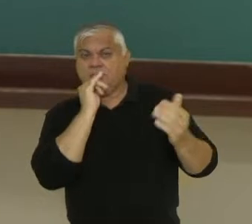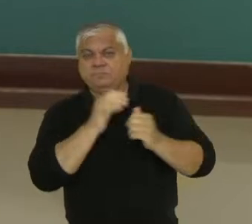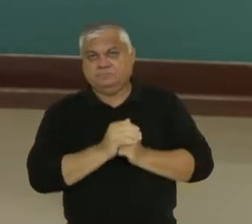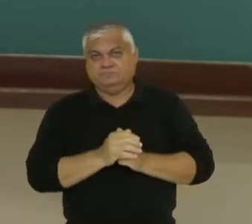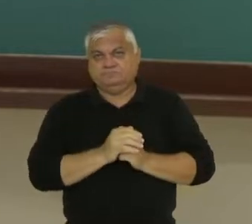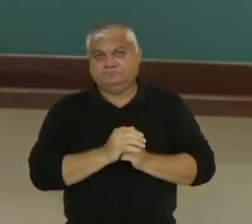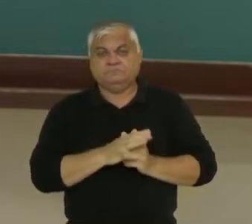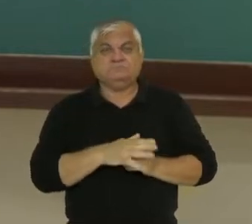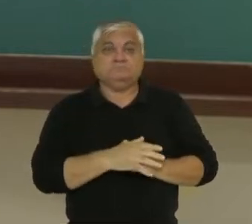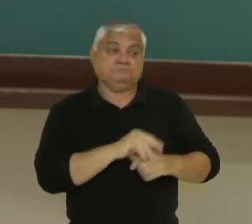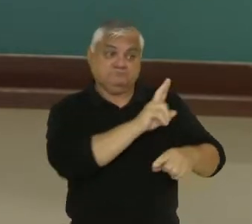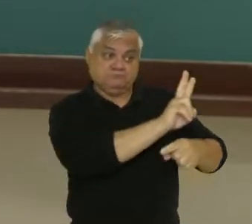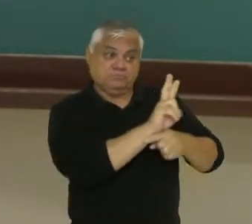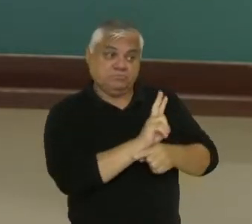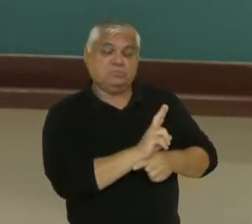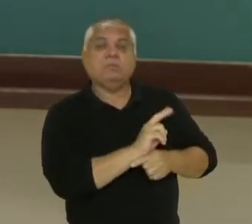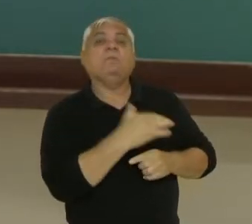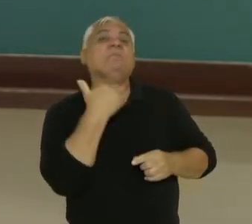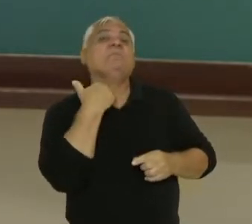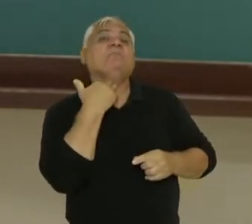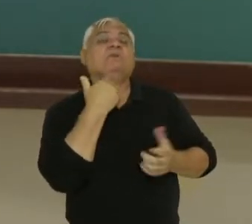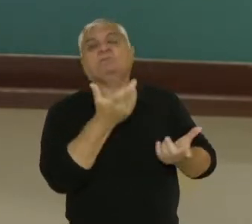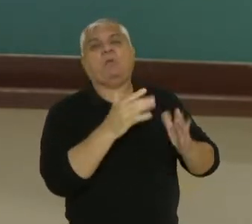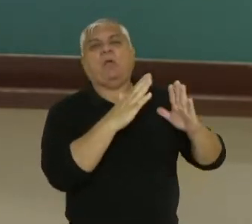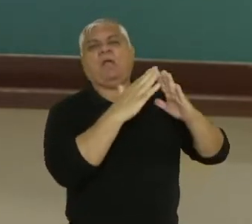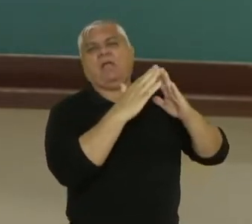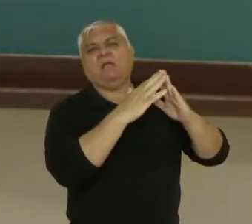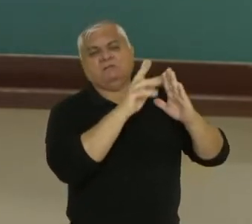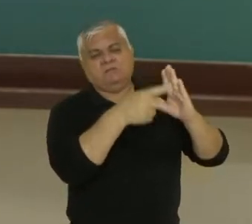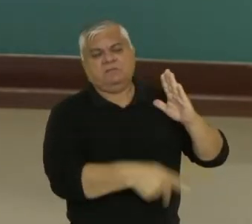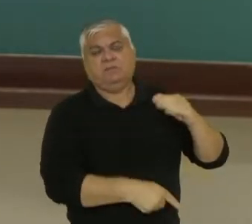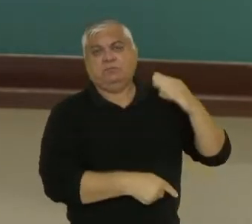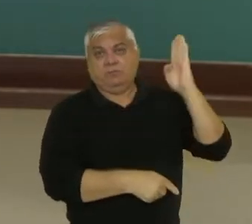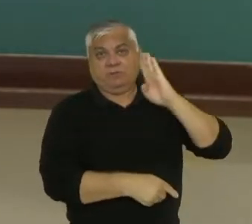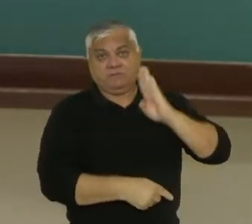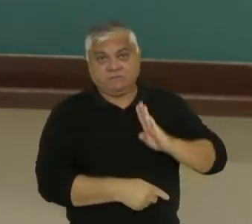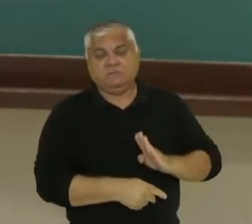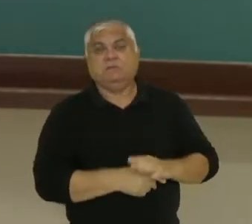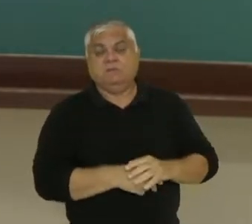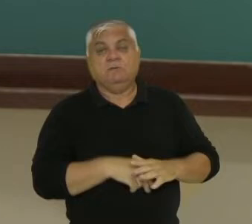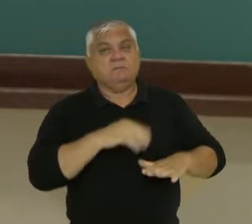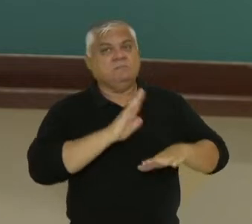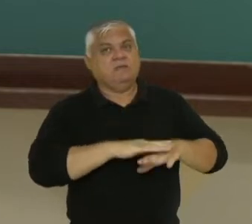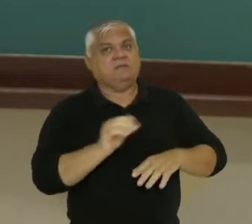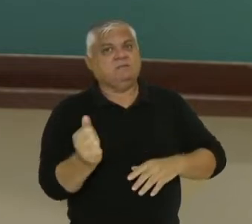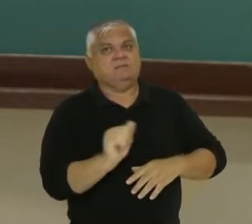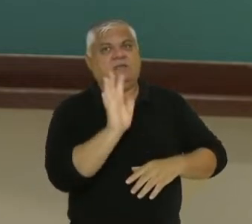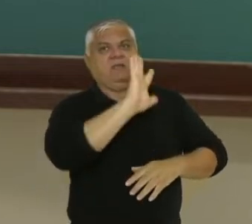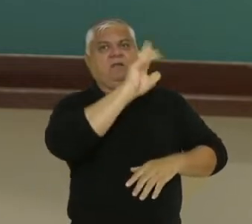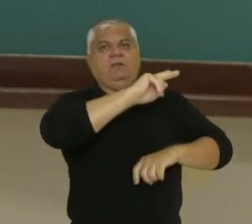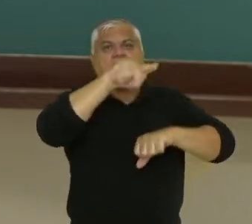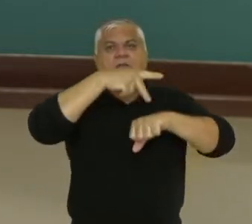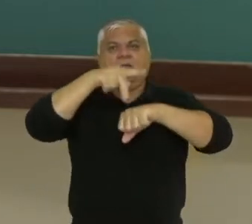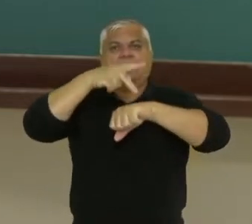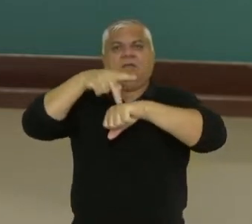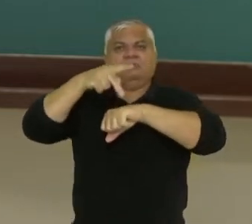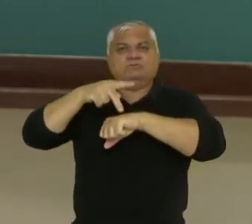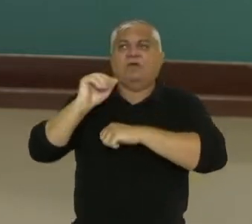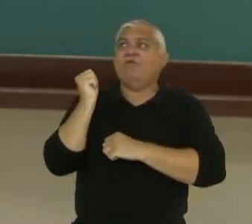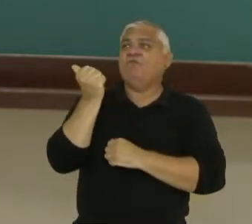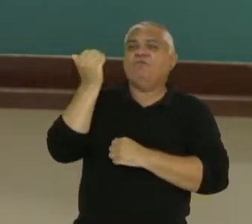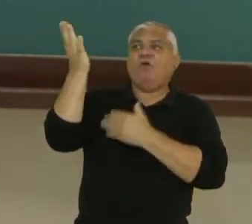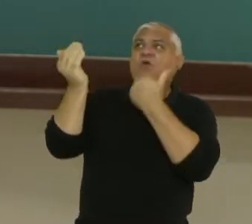financiamento bancário de uma habitação aqui no Brasil, ele é muito mais caro que nos países que a gente chama